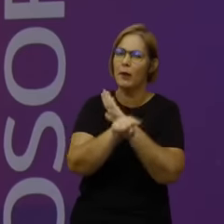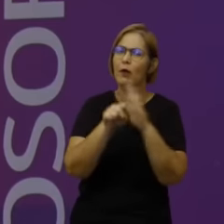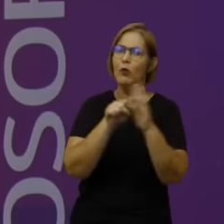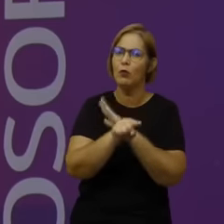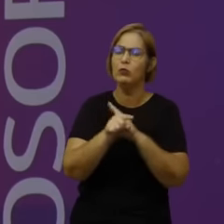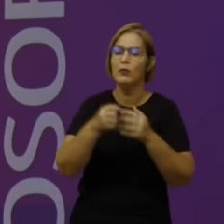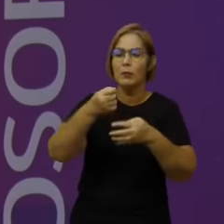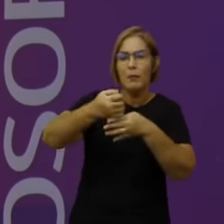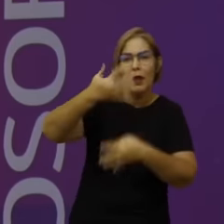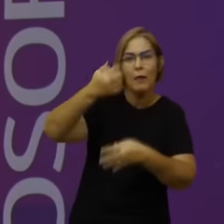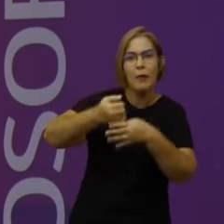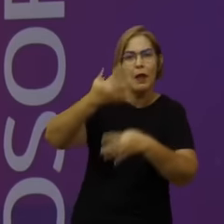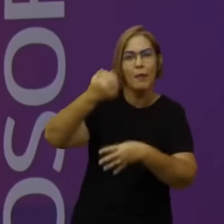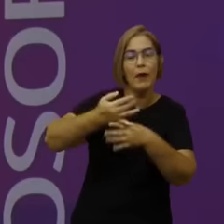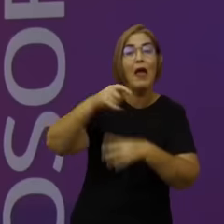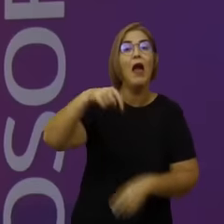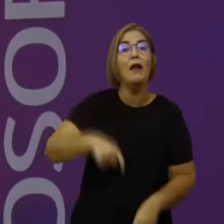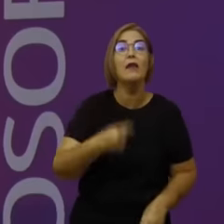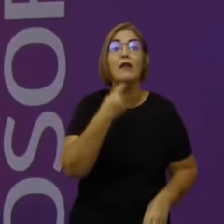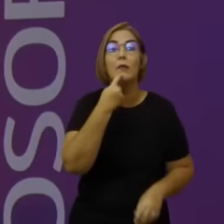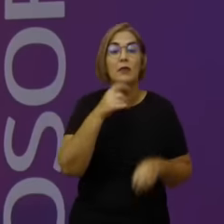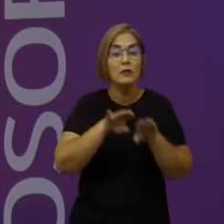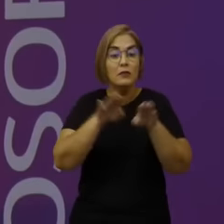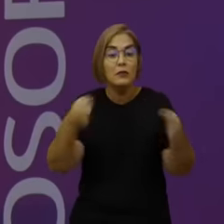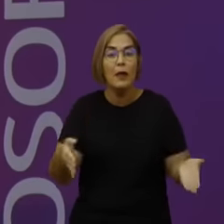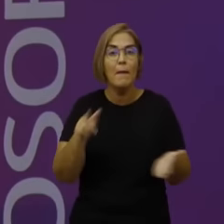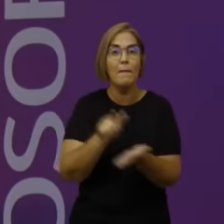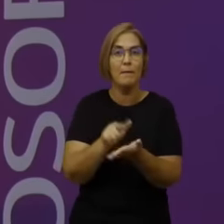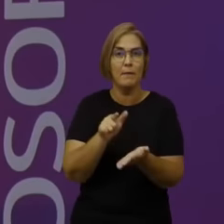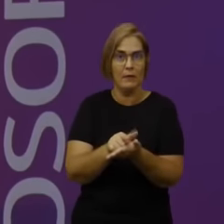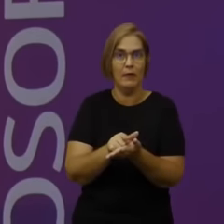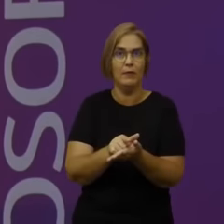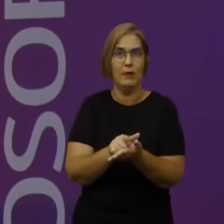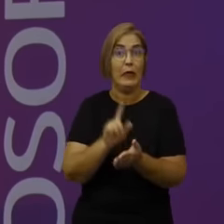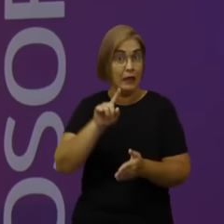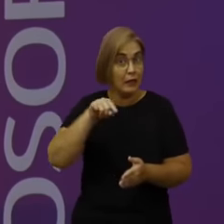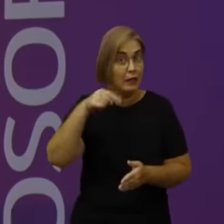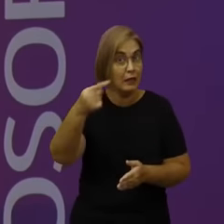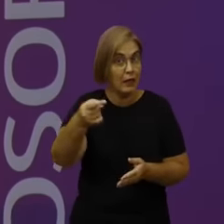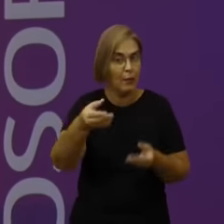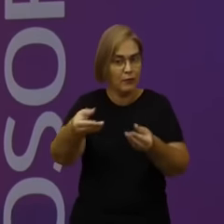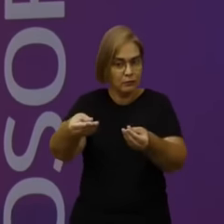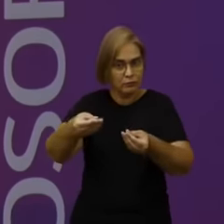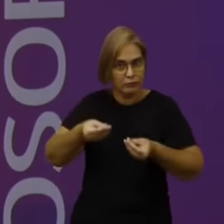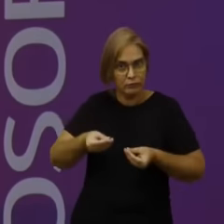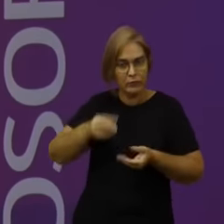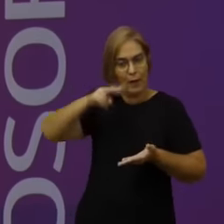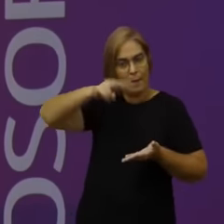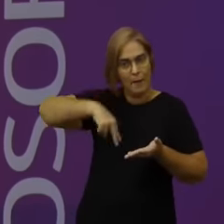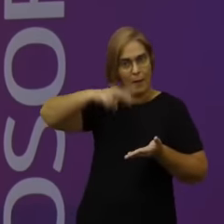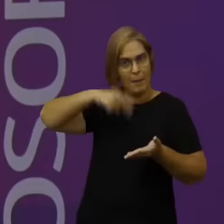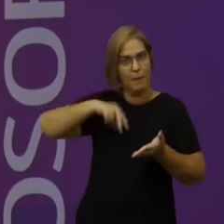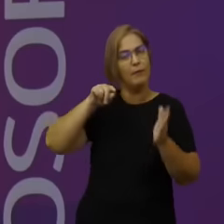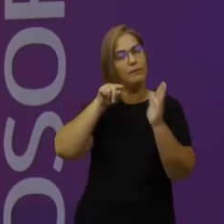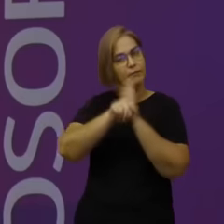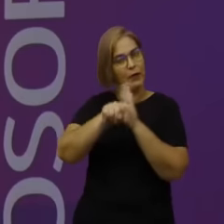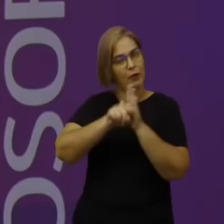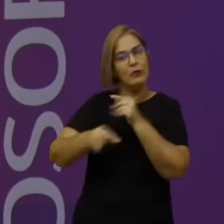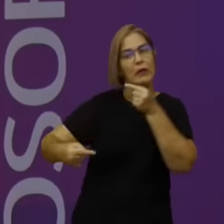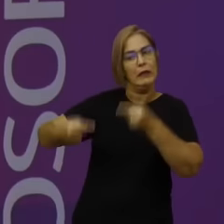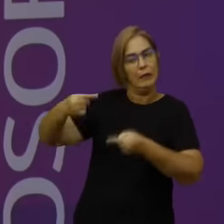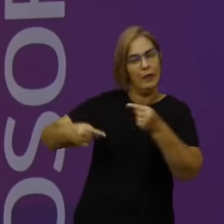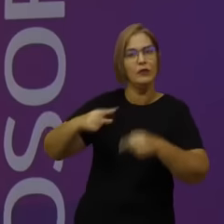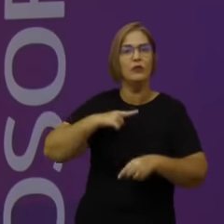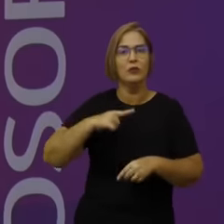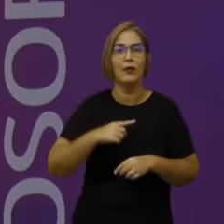mesas, só anotar as perguntas que na segunda parte do programa da nossa gravação, a gente vai ler na parte do debate. E hoje a gente